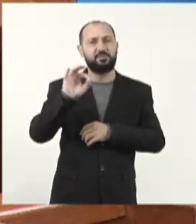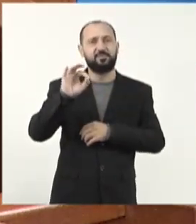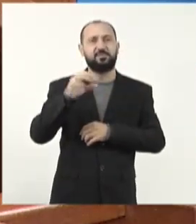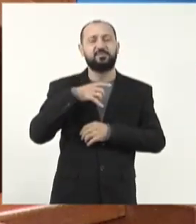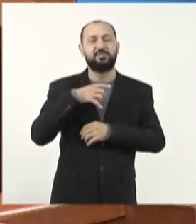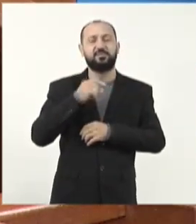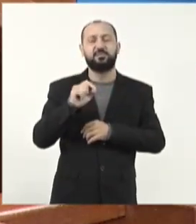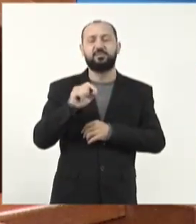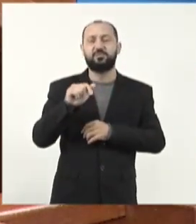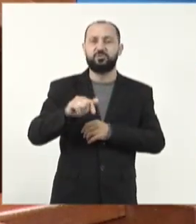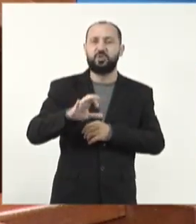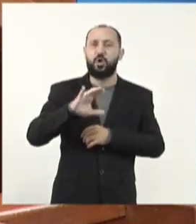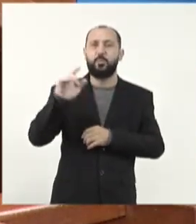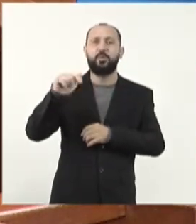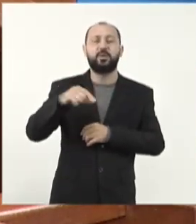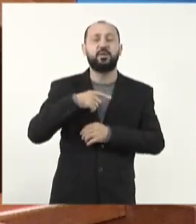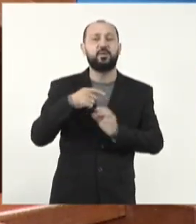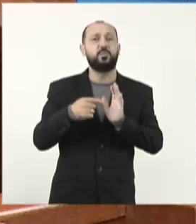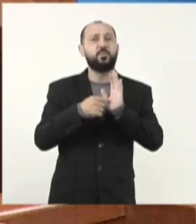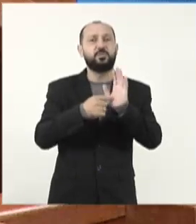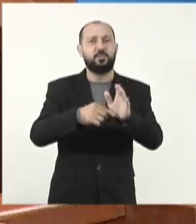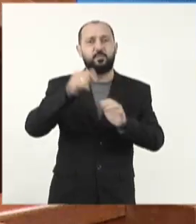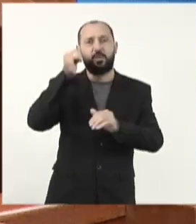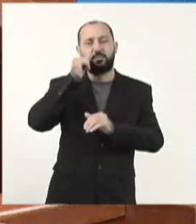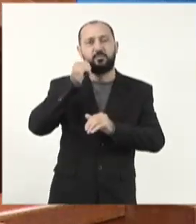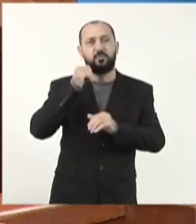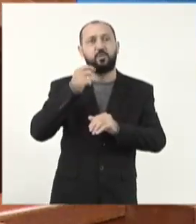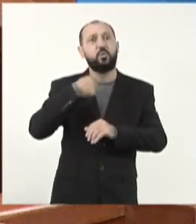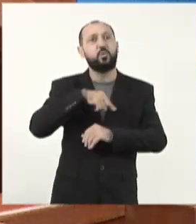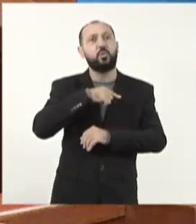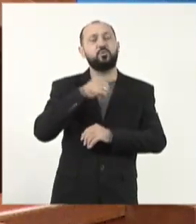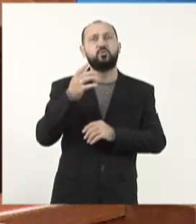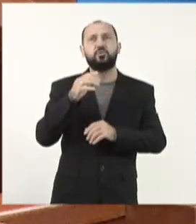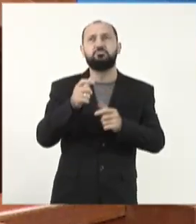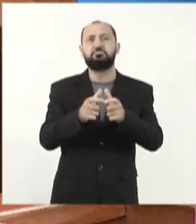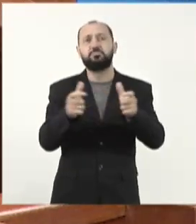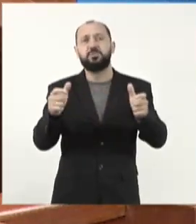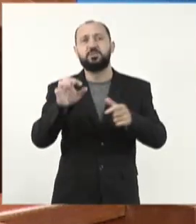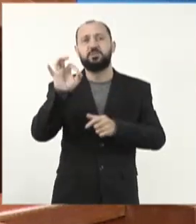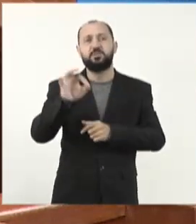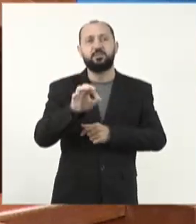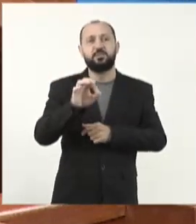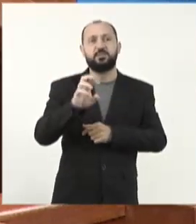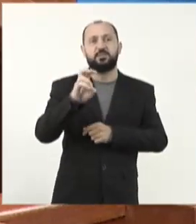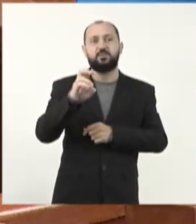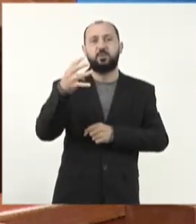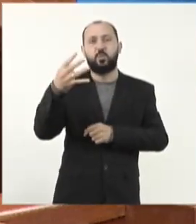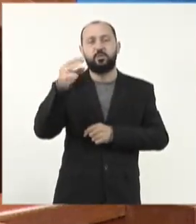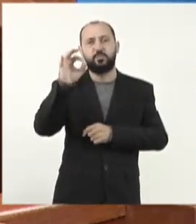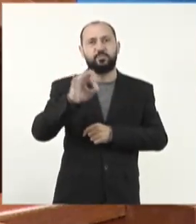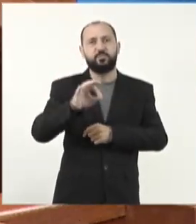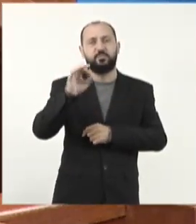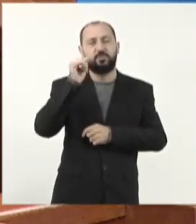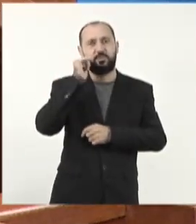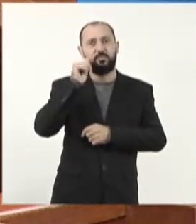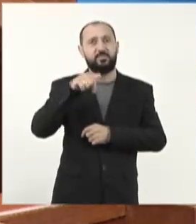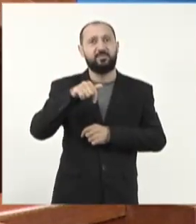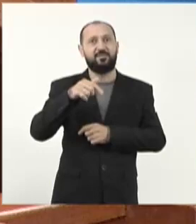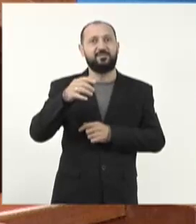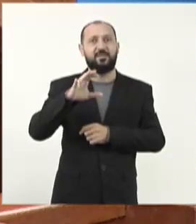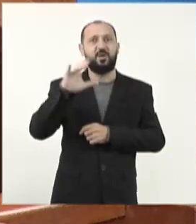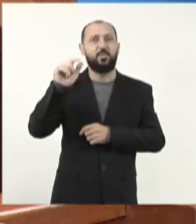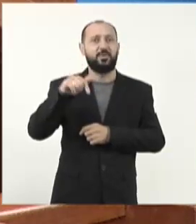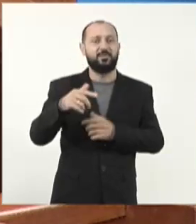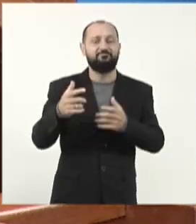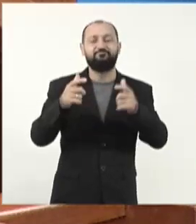todo o parlamento de Campo Grande representado pelas mulheres, quando nós somos quase 54% da população de Campo Grande. E